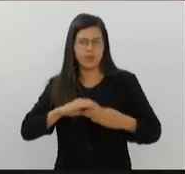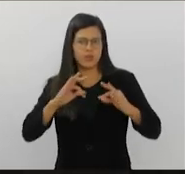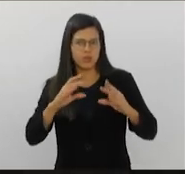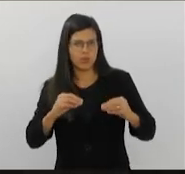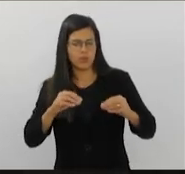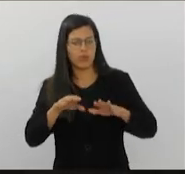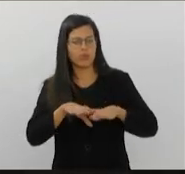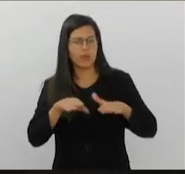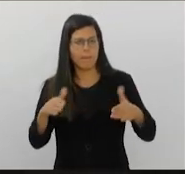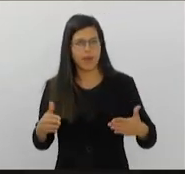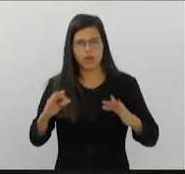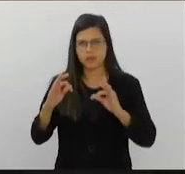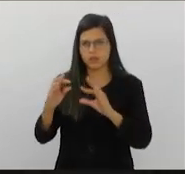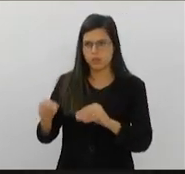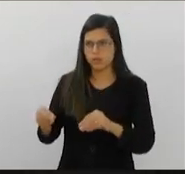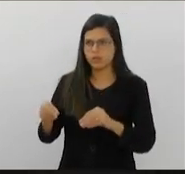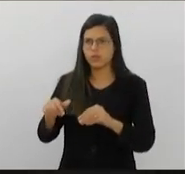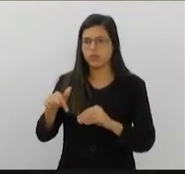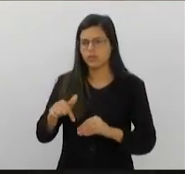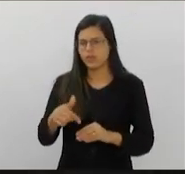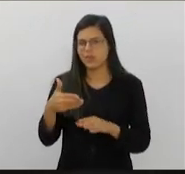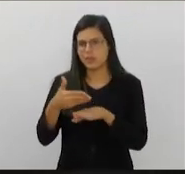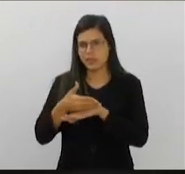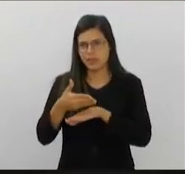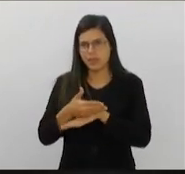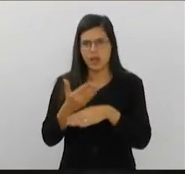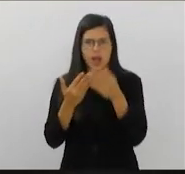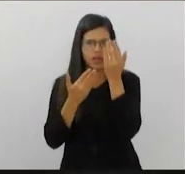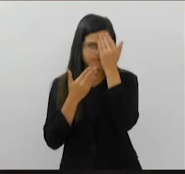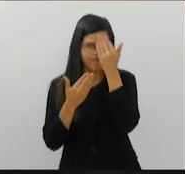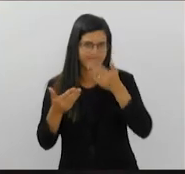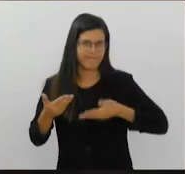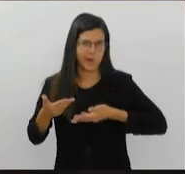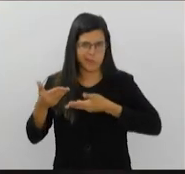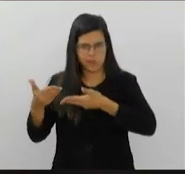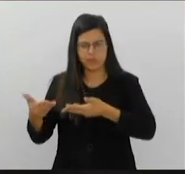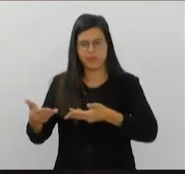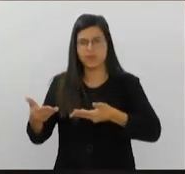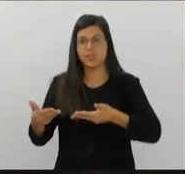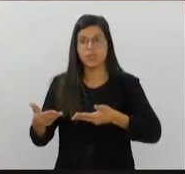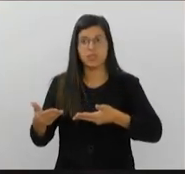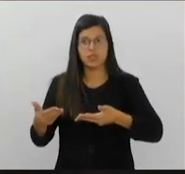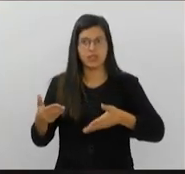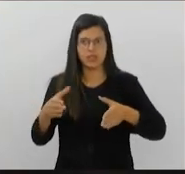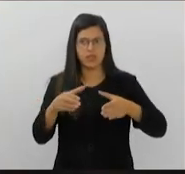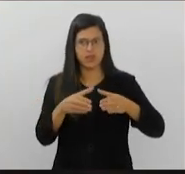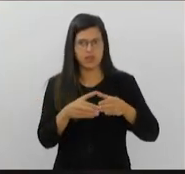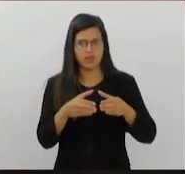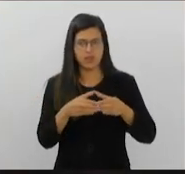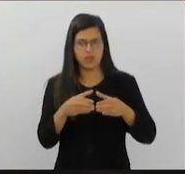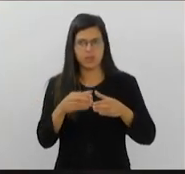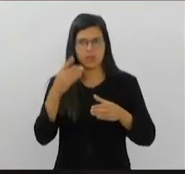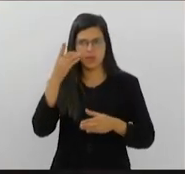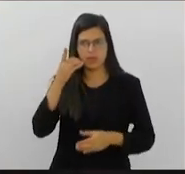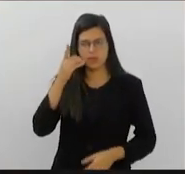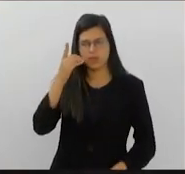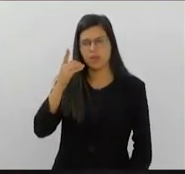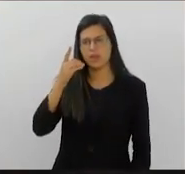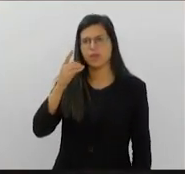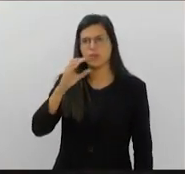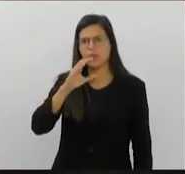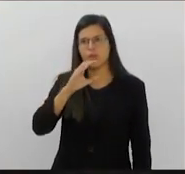mesa, a todos que estão aqui. Agradeço ao convite da equipe do deputado Vinícius